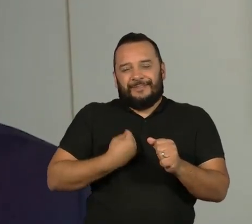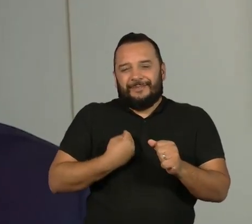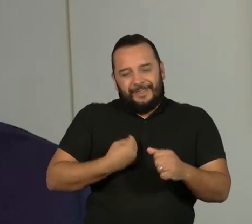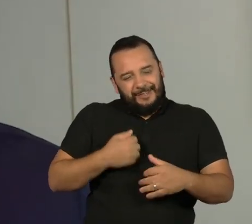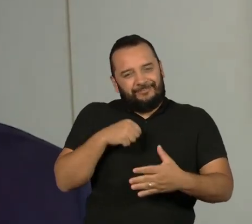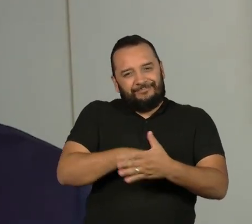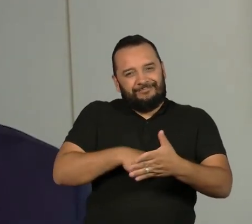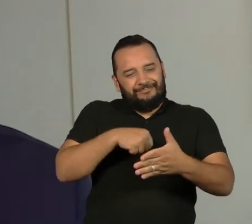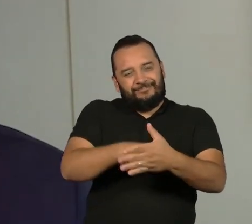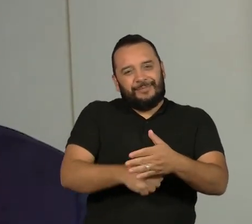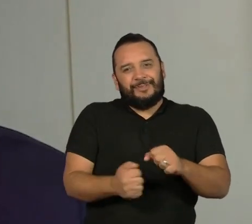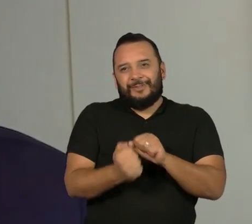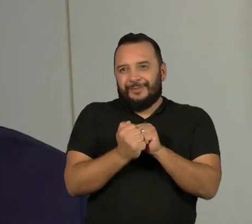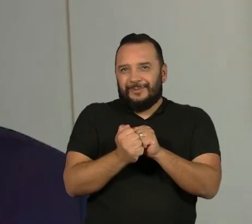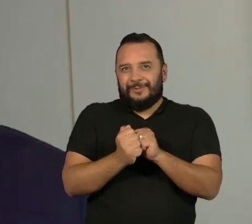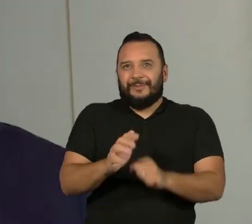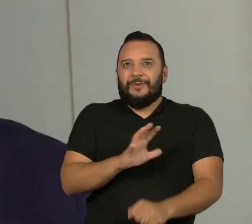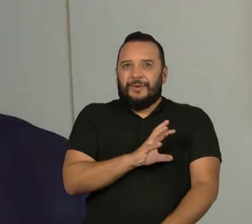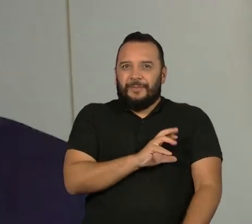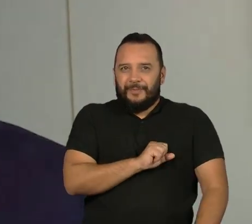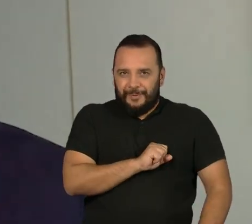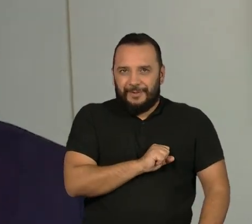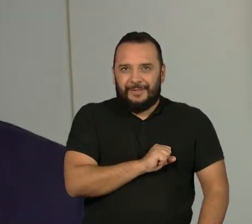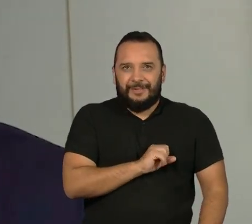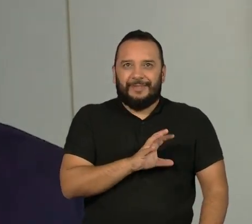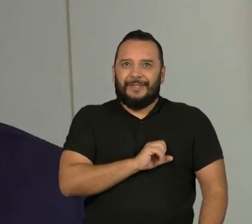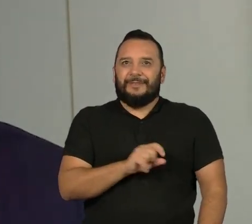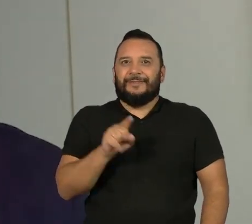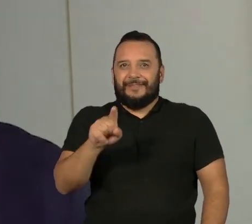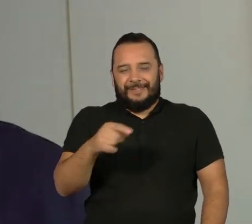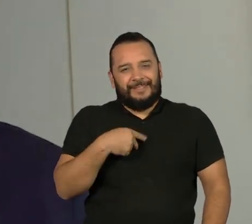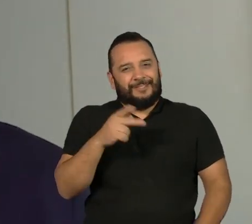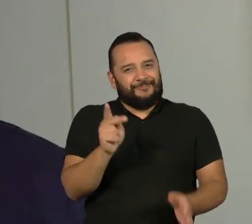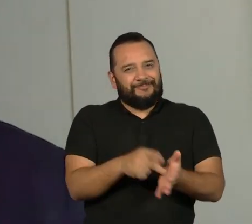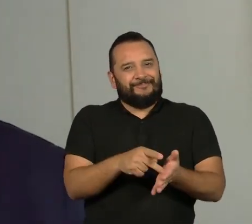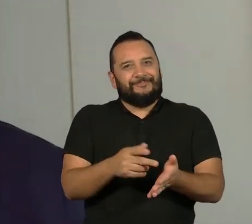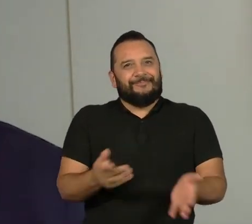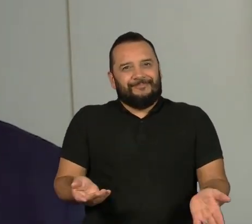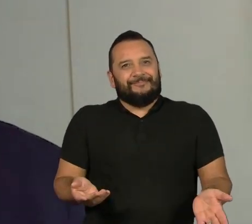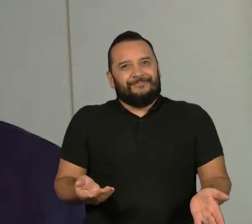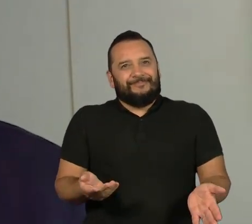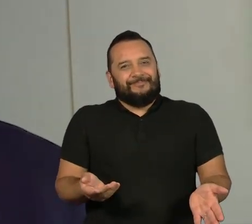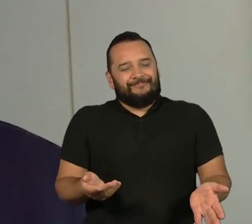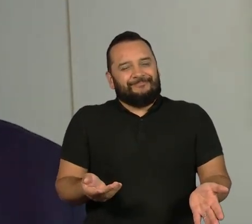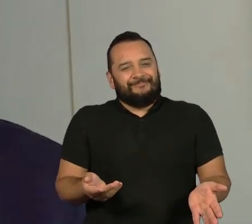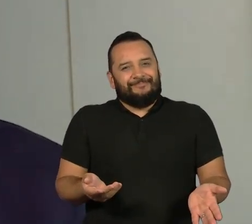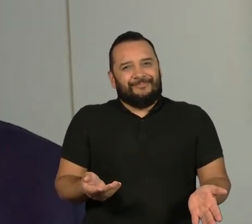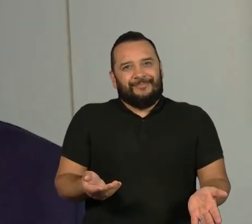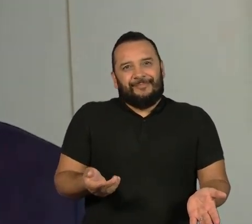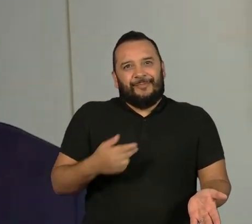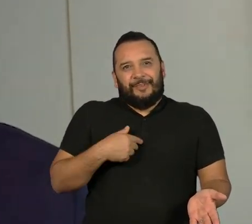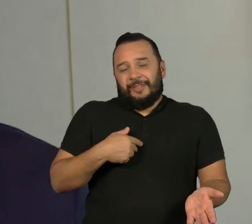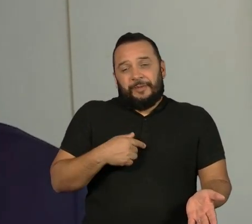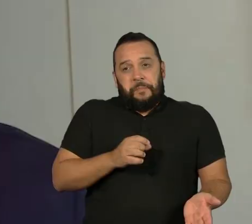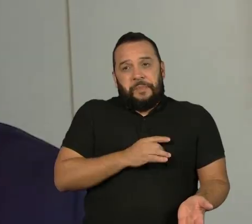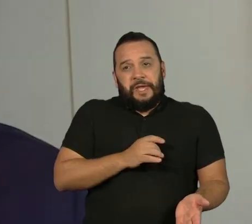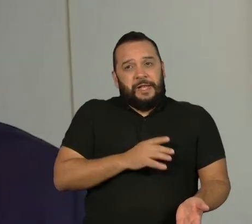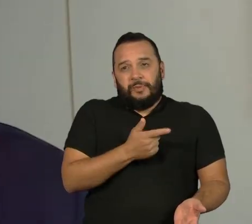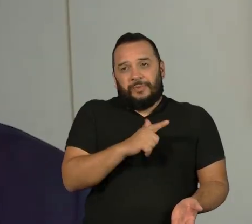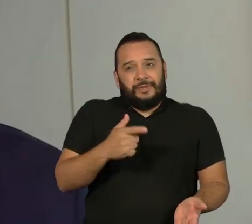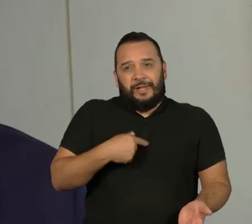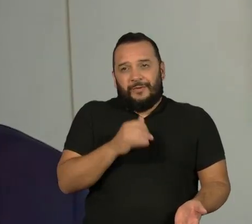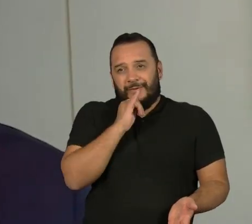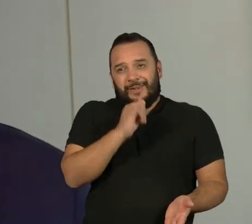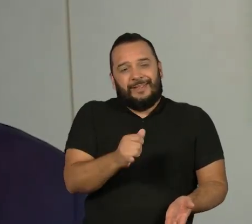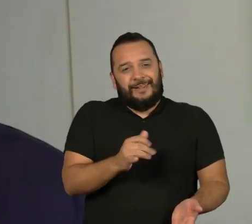sobreviventes juntos no amor. Te amo profundamente e não tenho nem medo de dizer tantas vezes a palavra